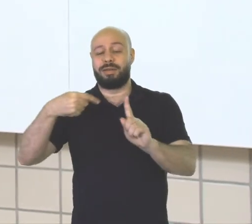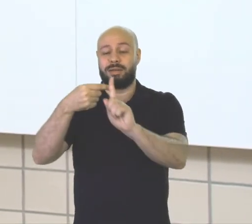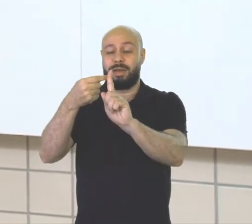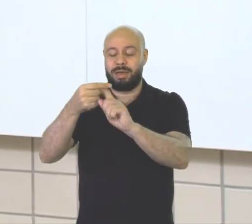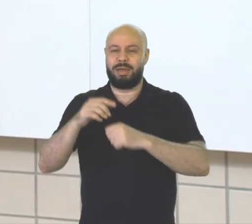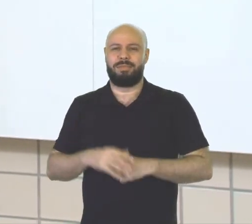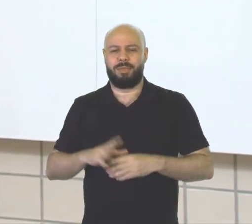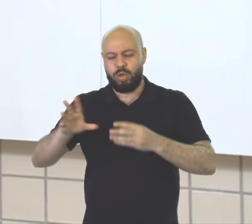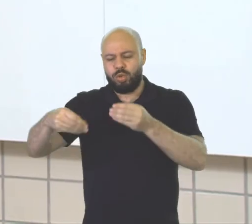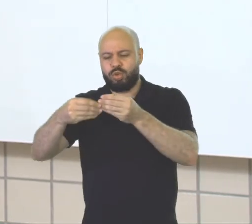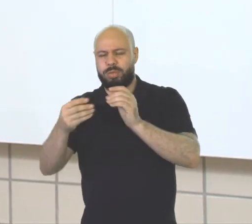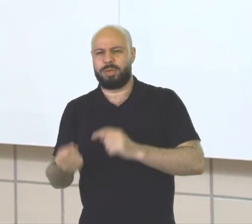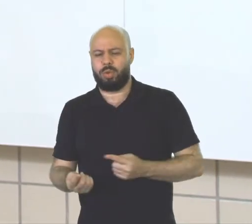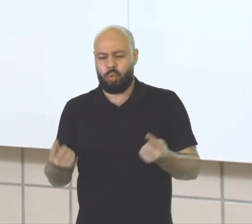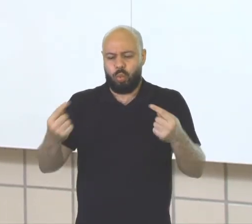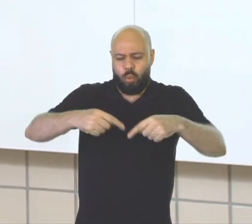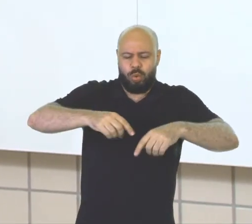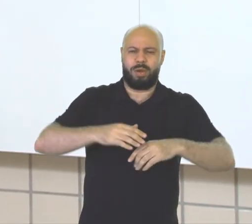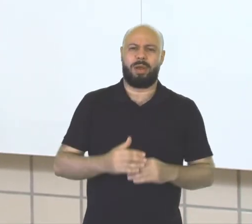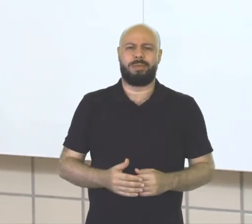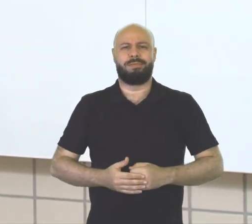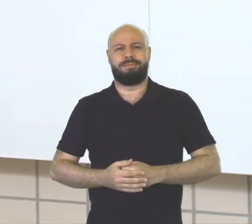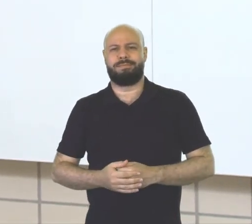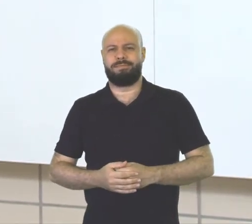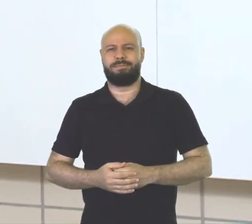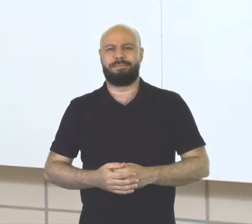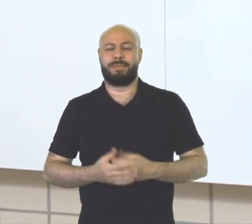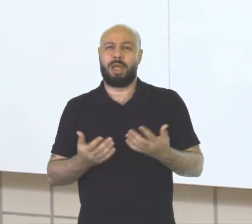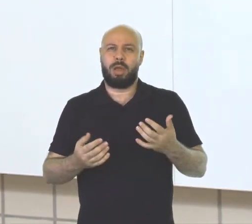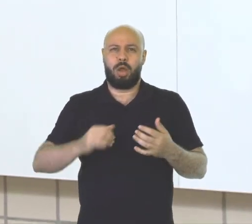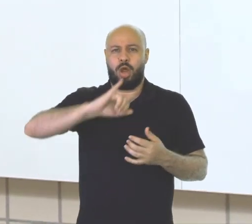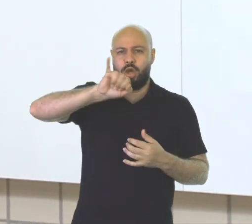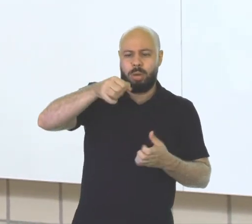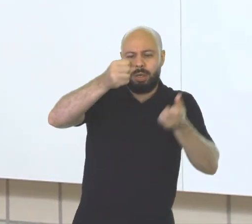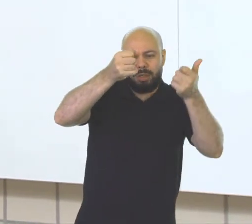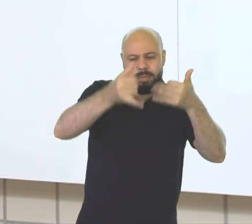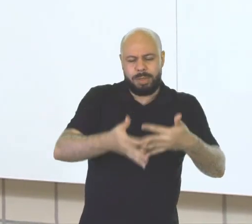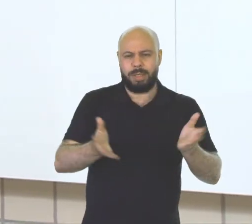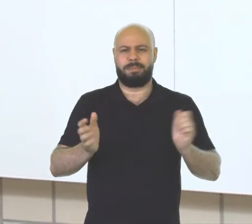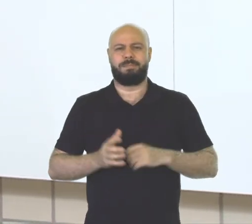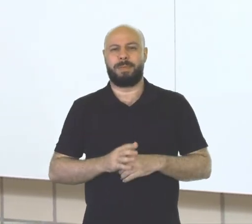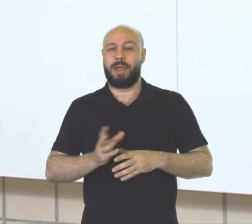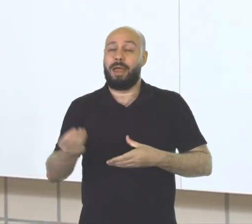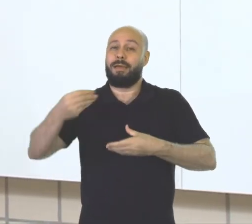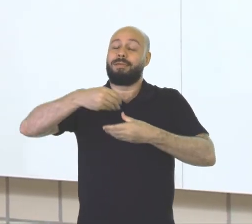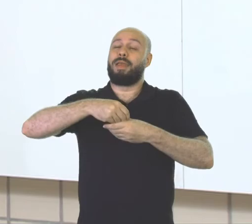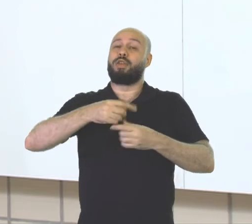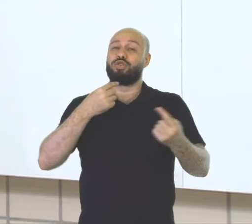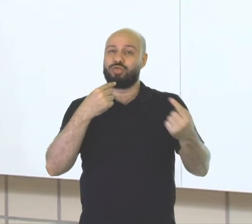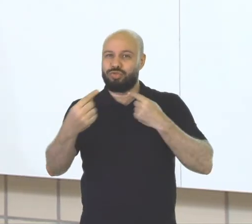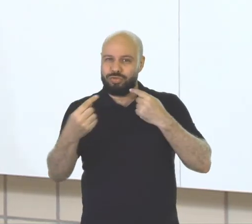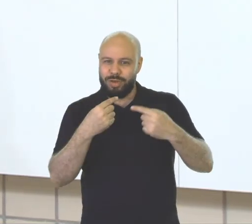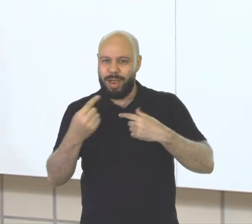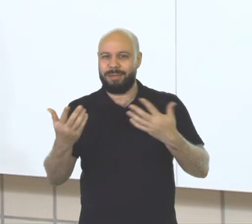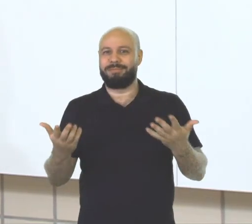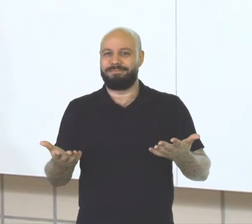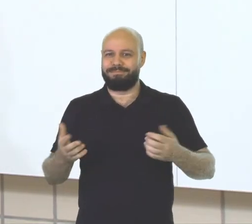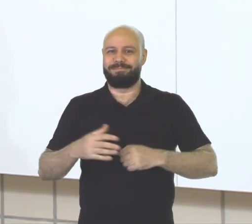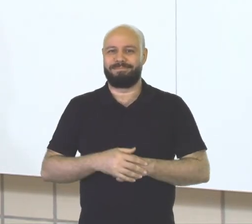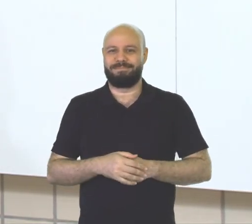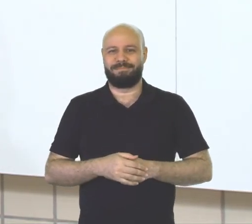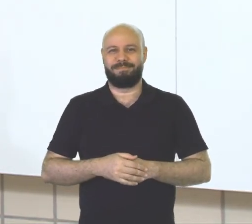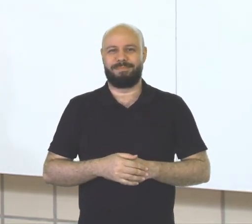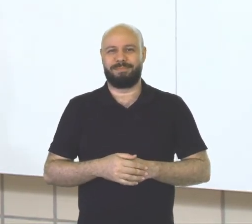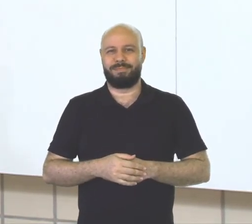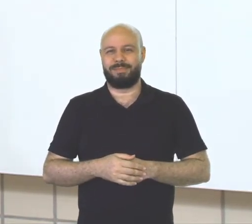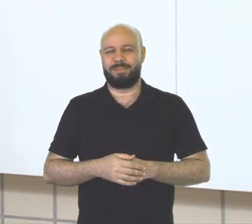adição, de contraste, de justificativa dentro de um diálogo, né? Nós